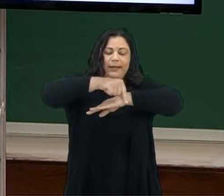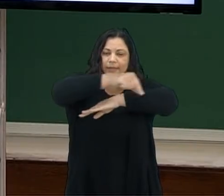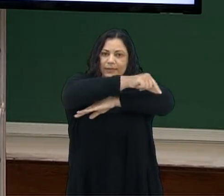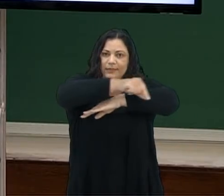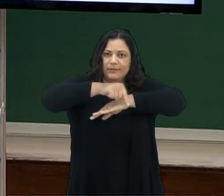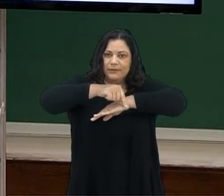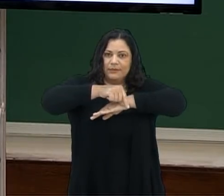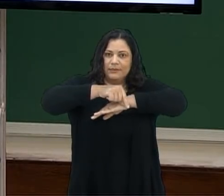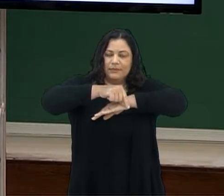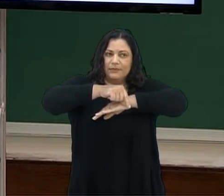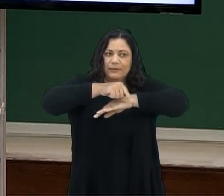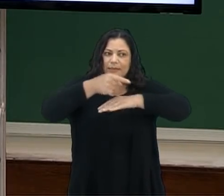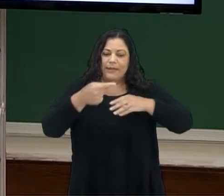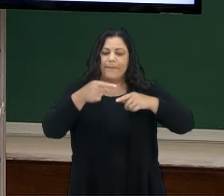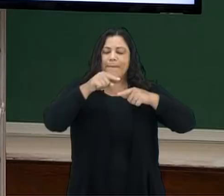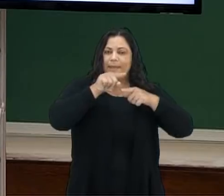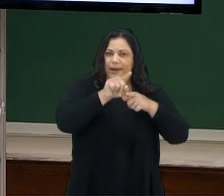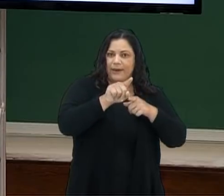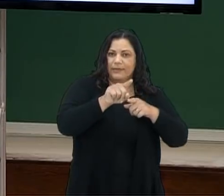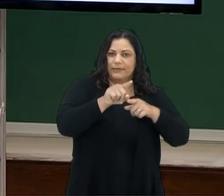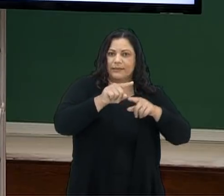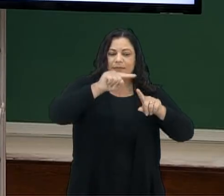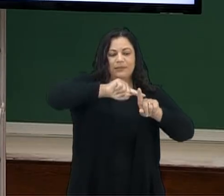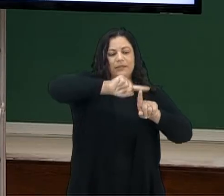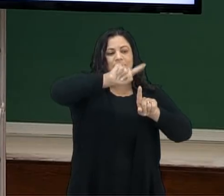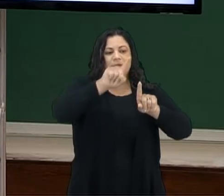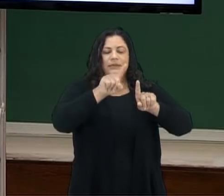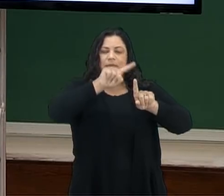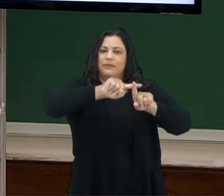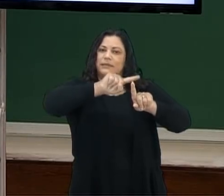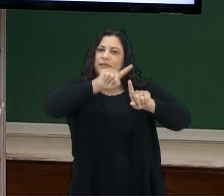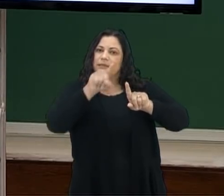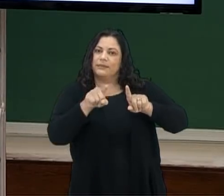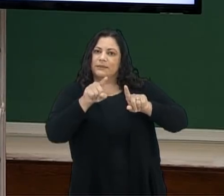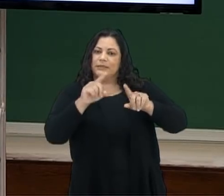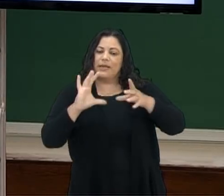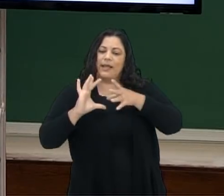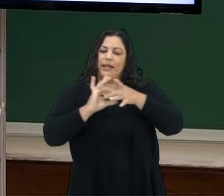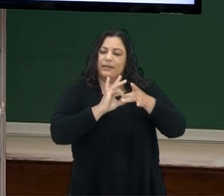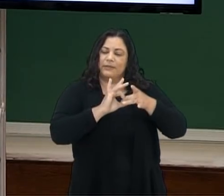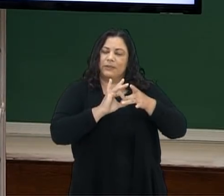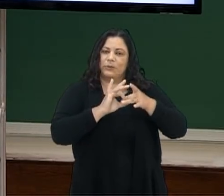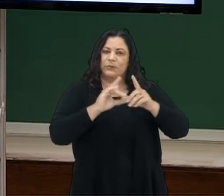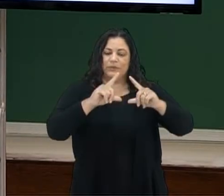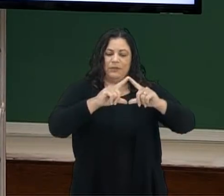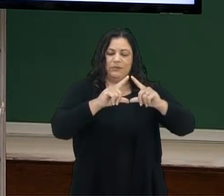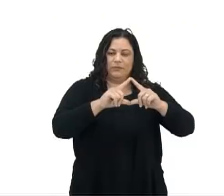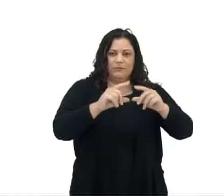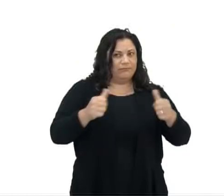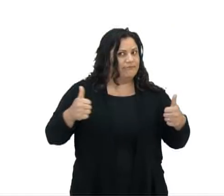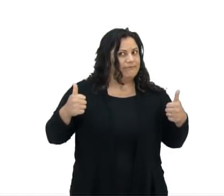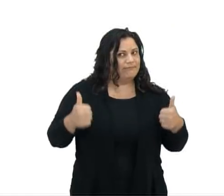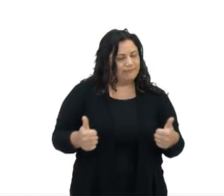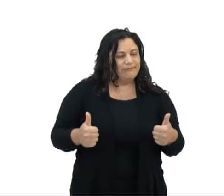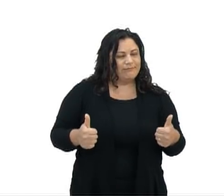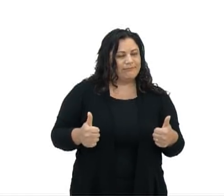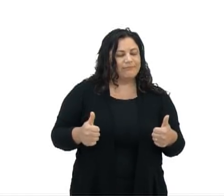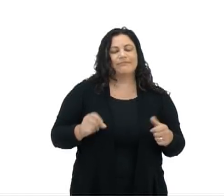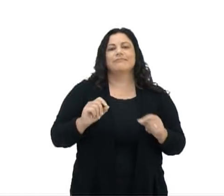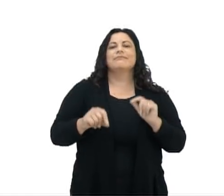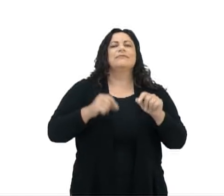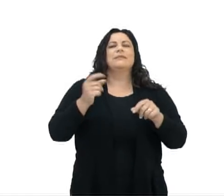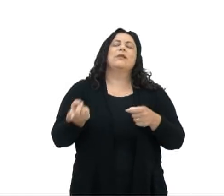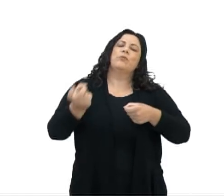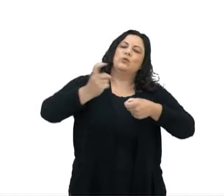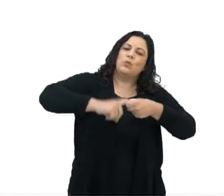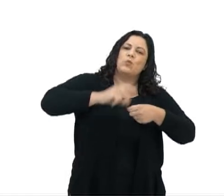segmento, marca a abertura no compasso, tracinho em cima, liga os pontos, temos o triângulo, beleza? Vou deixar aí um minutinho para vocês fazerem e já volto